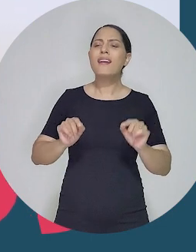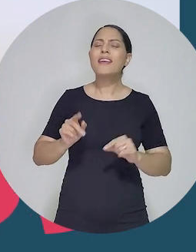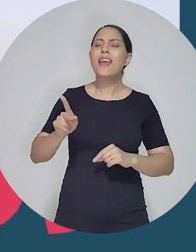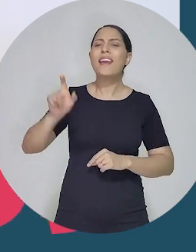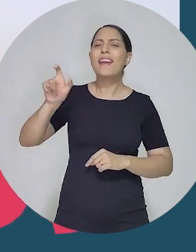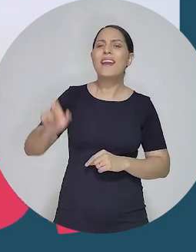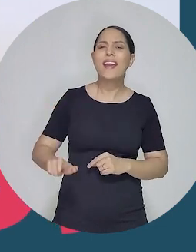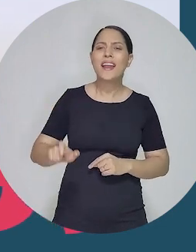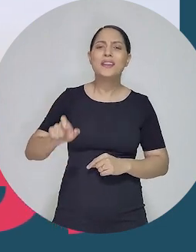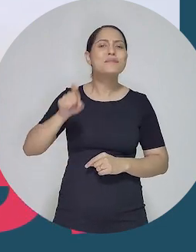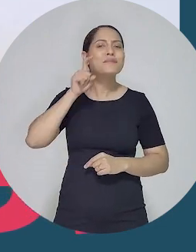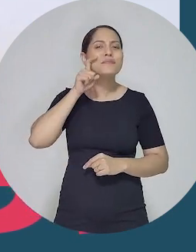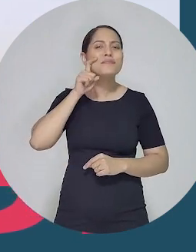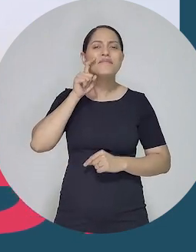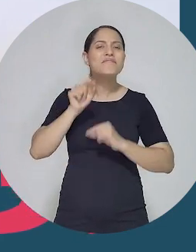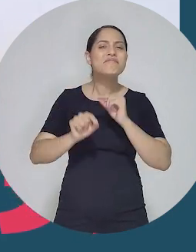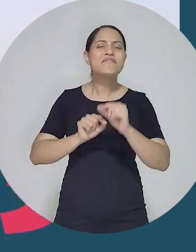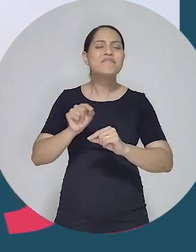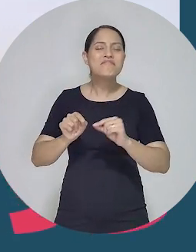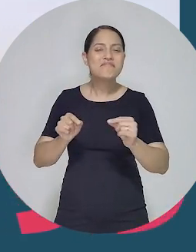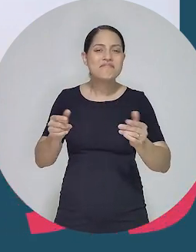Quem é Beto Simonetti?